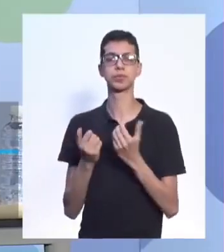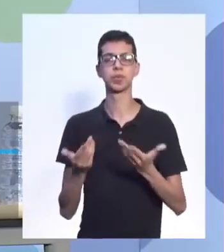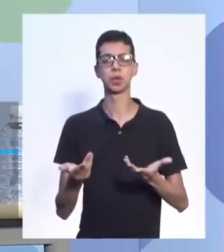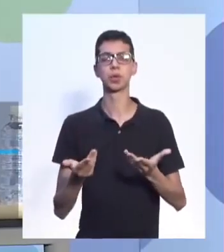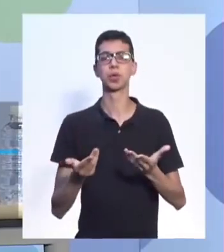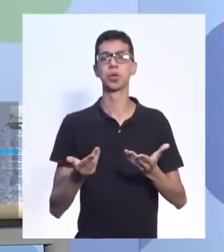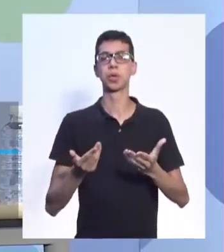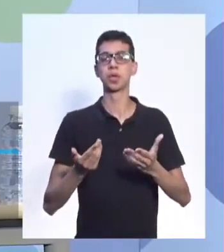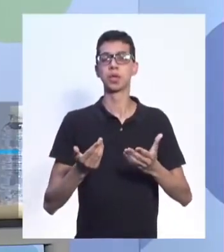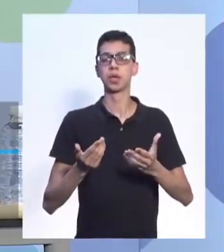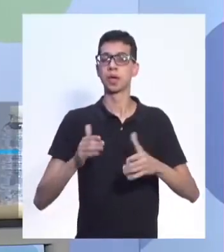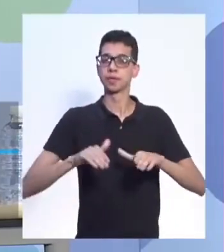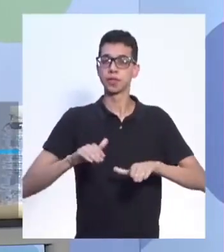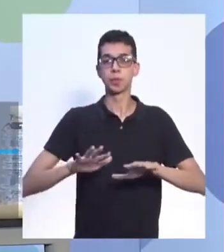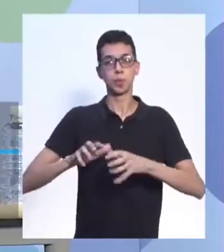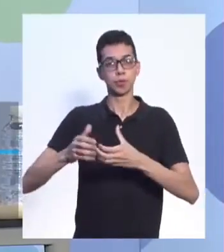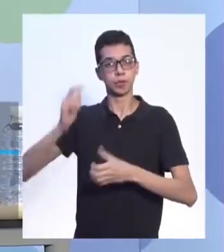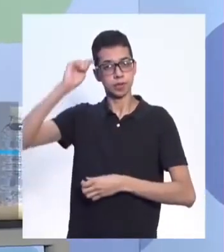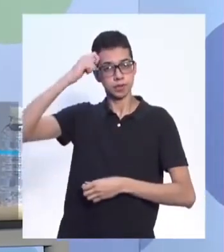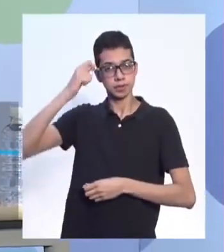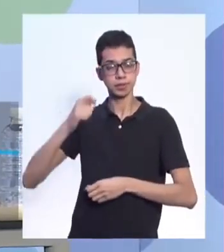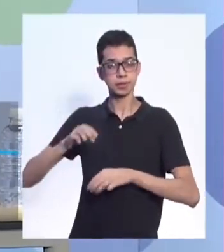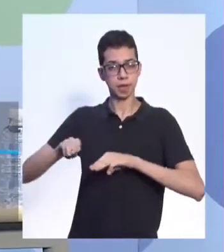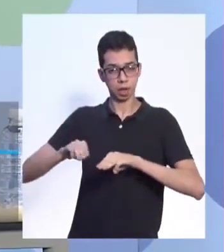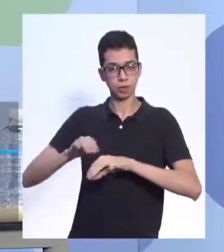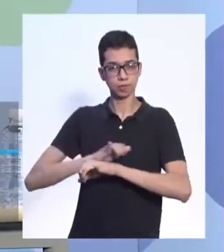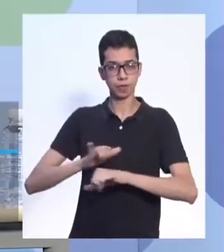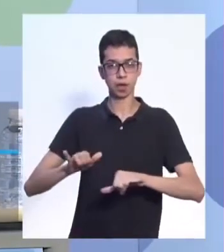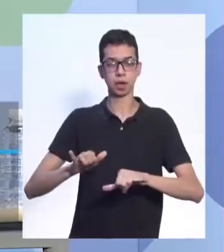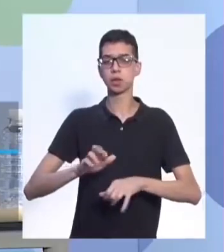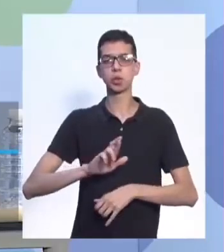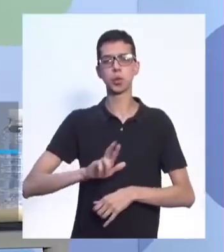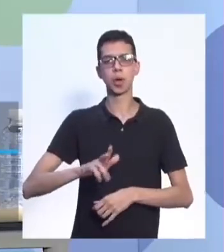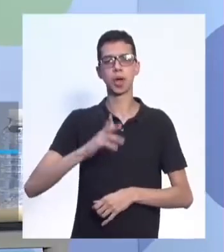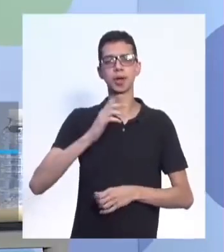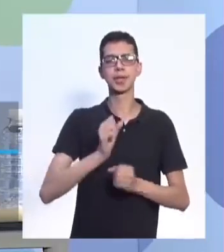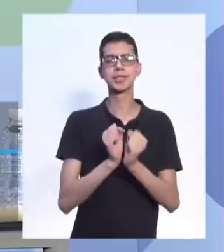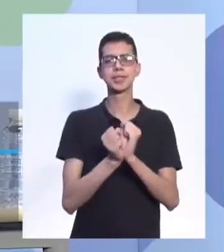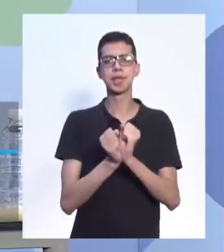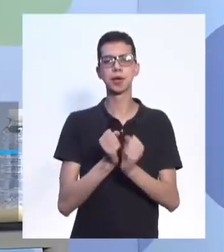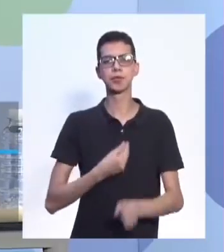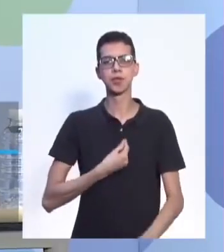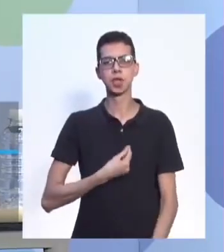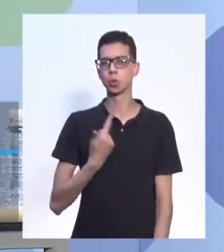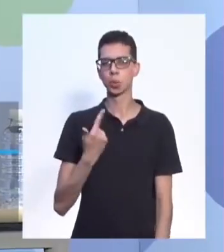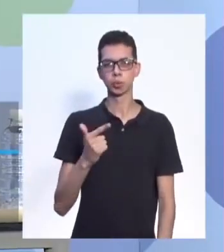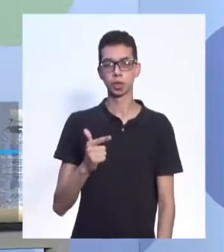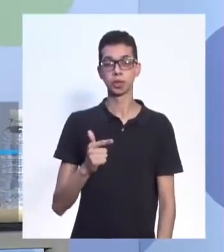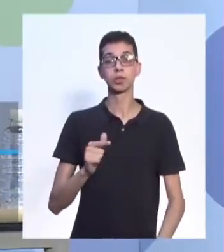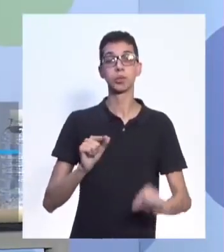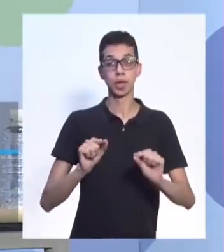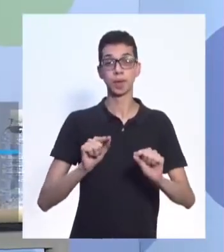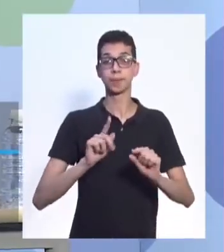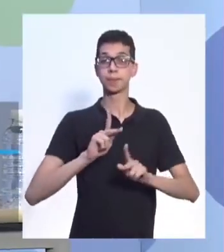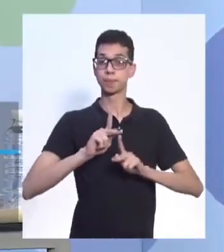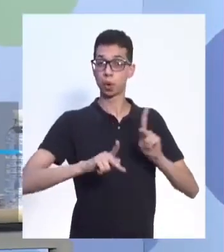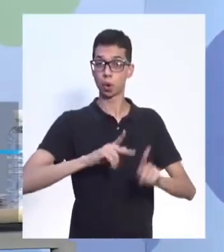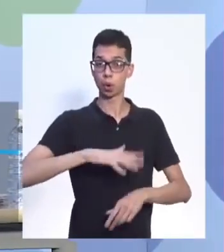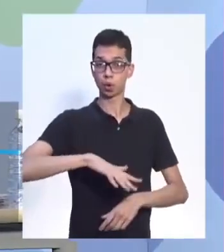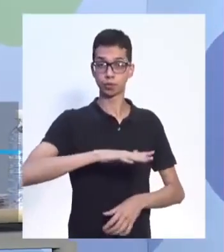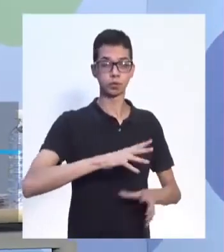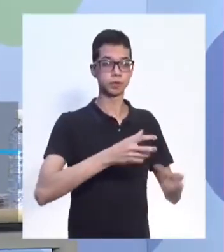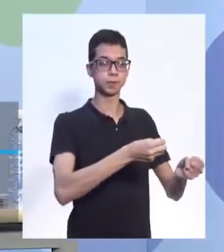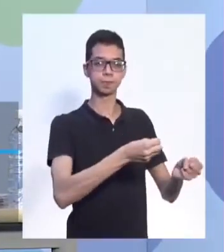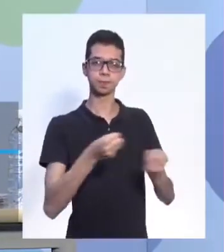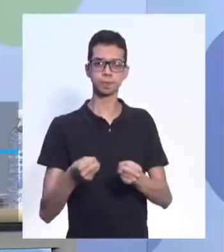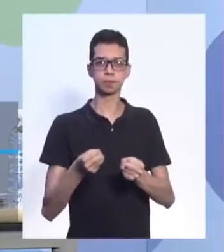não existe escravo, que existem pessoas que são escravizadas, e até hoje existem pessoas que estão sendo escravizadas,